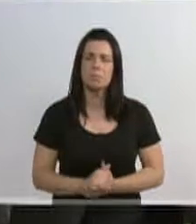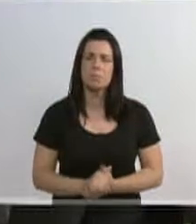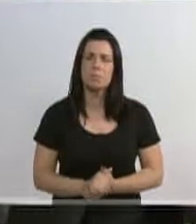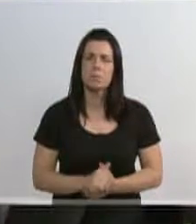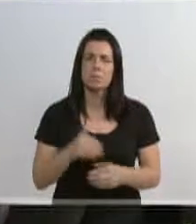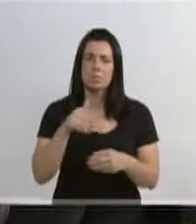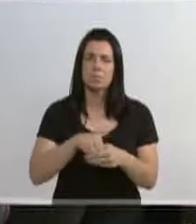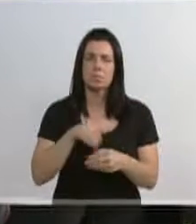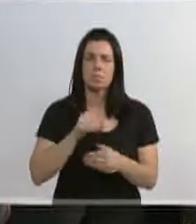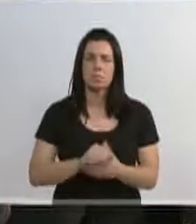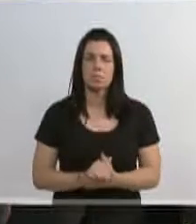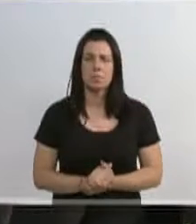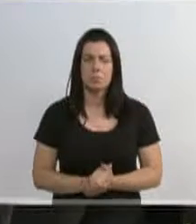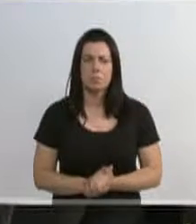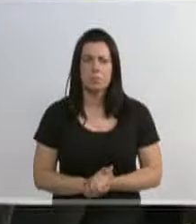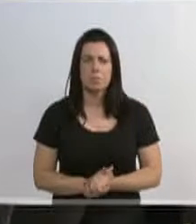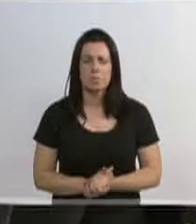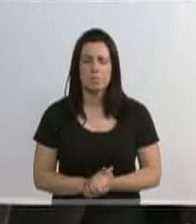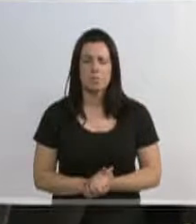Em votação.